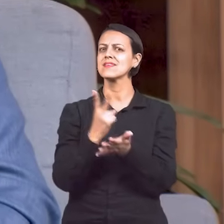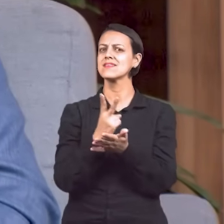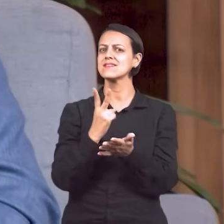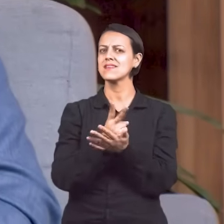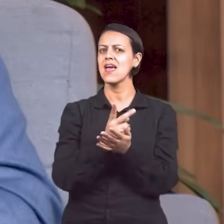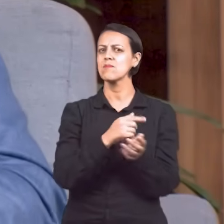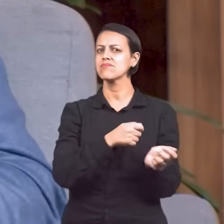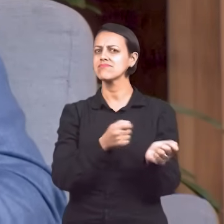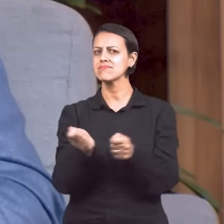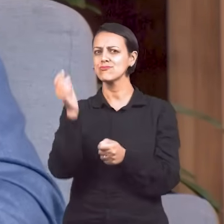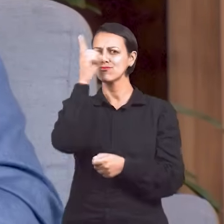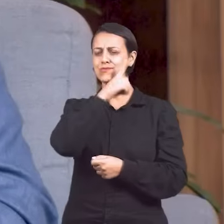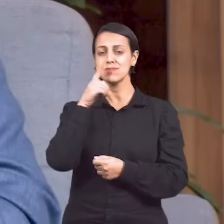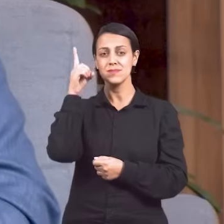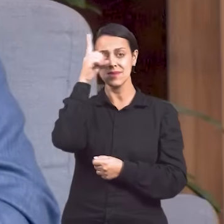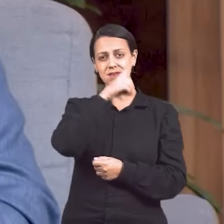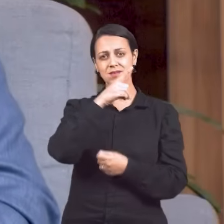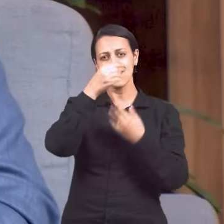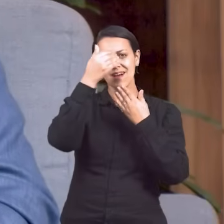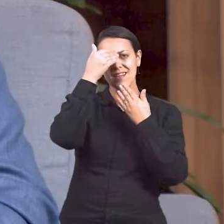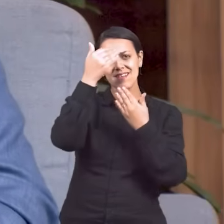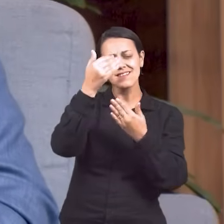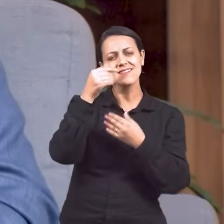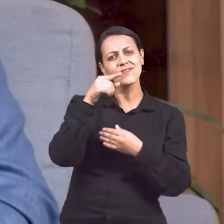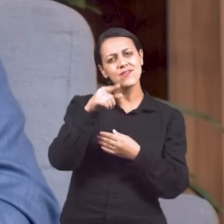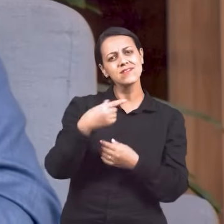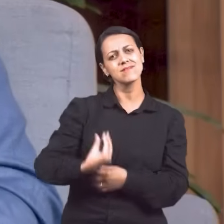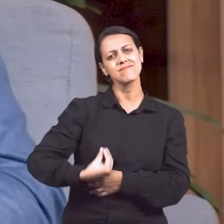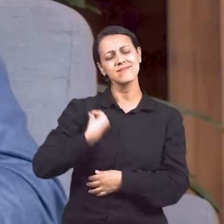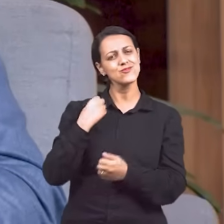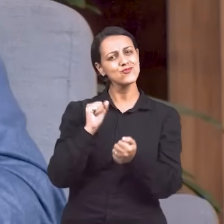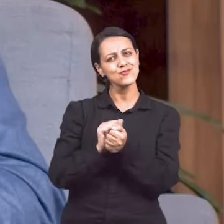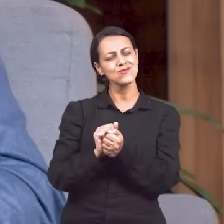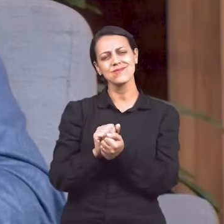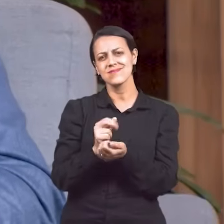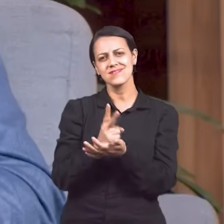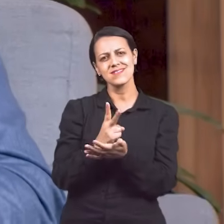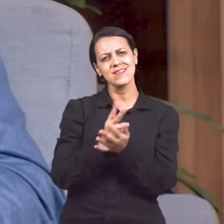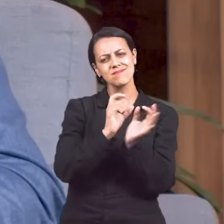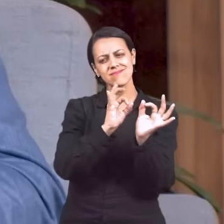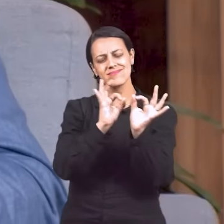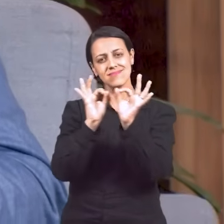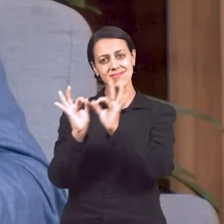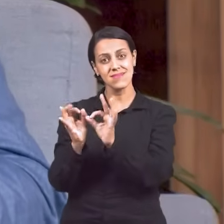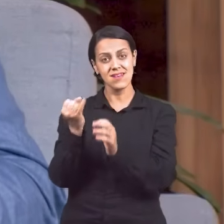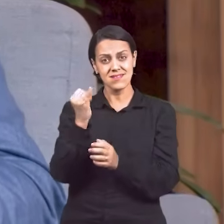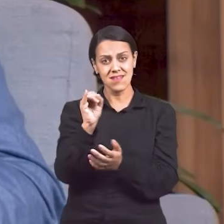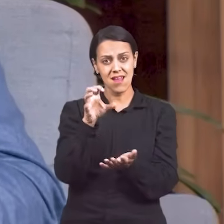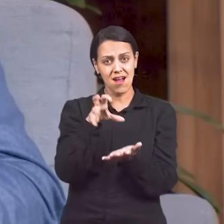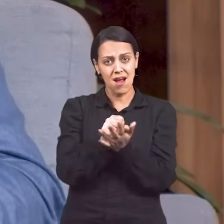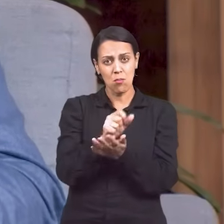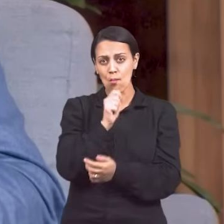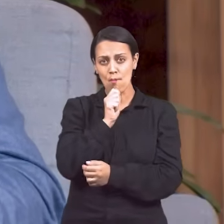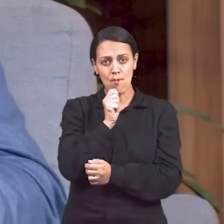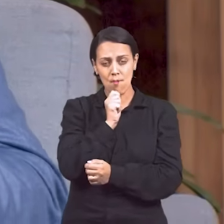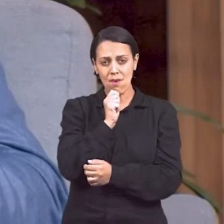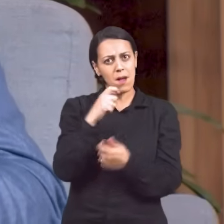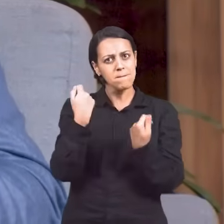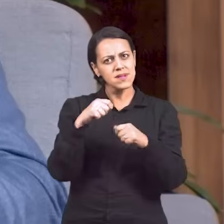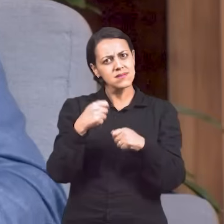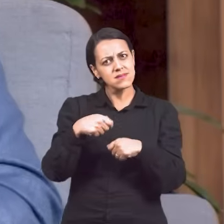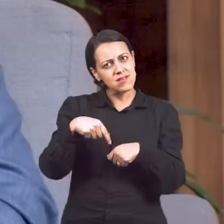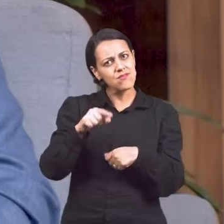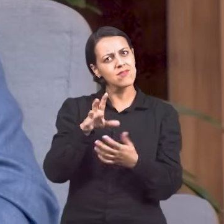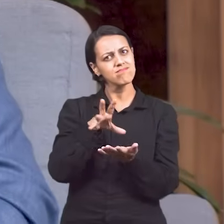domingos e queremos agradecer desde já a sua participação e pedir para que, caso ainda não esteja inscrito no canal, venha